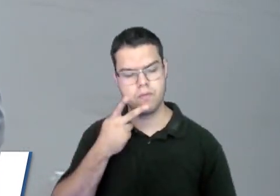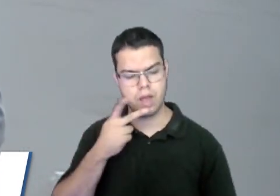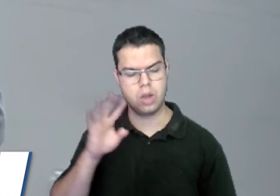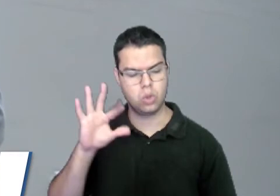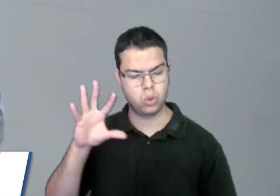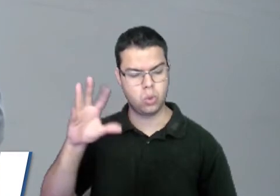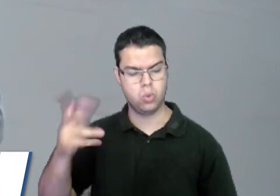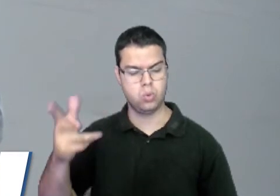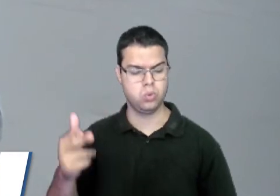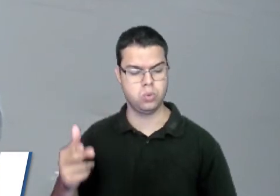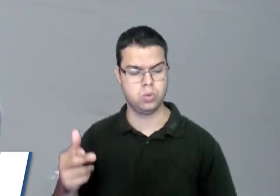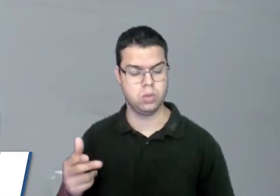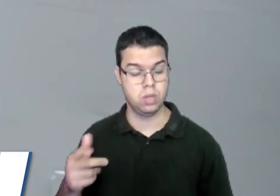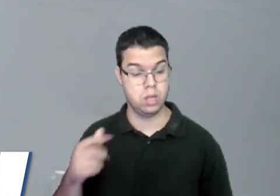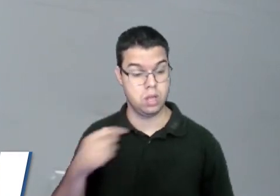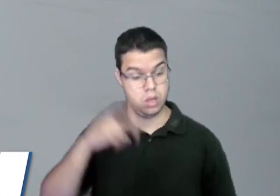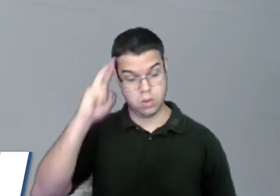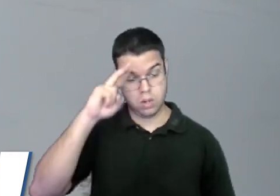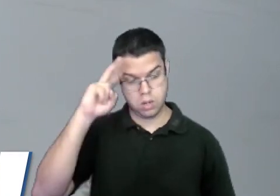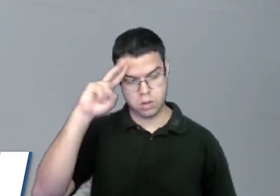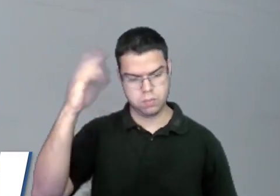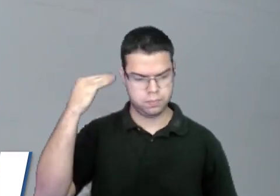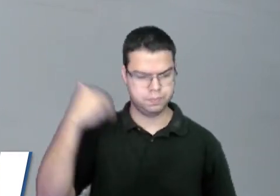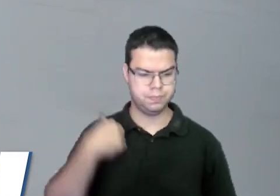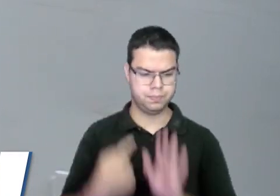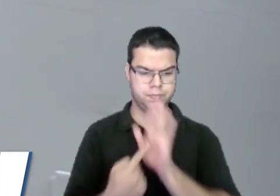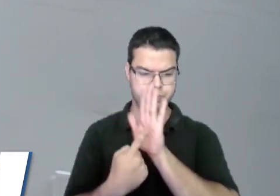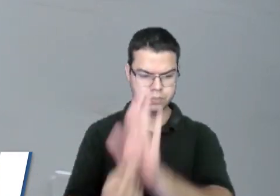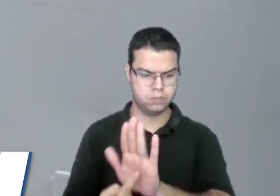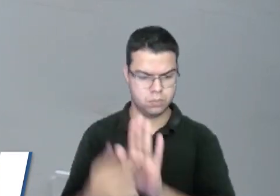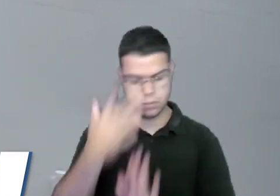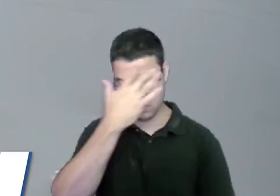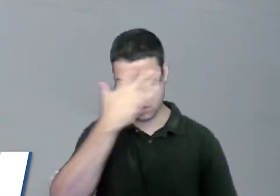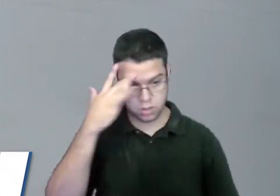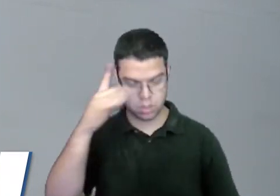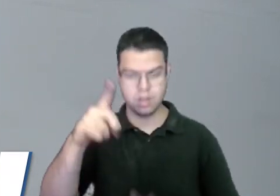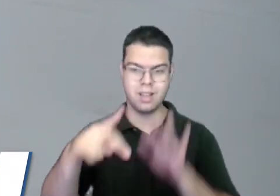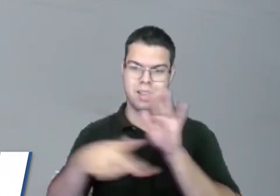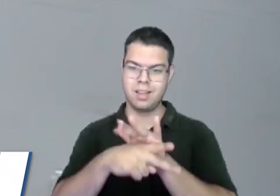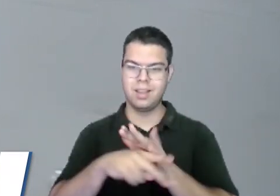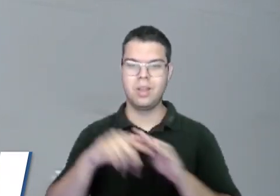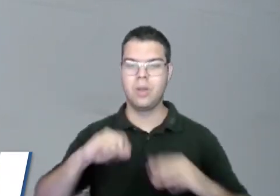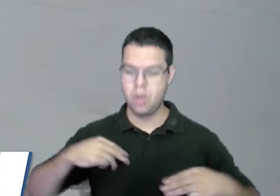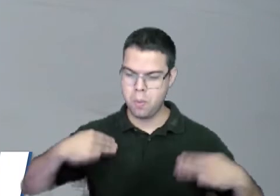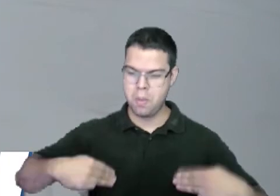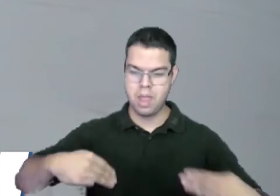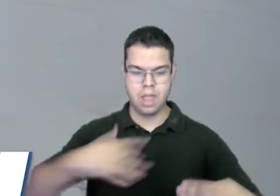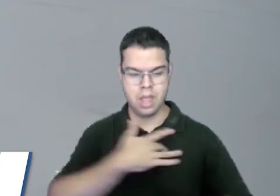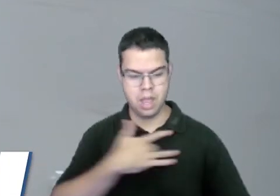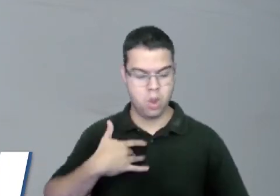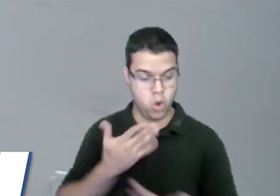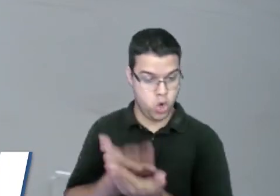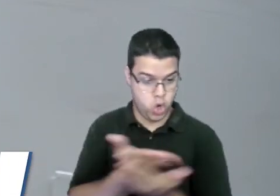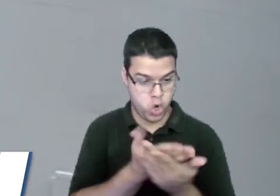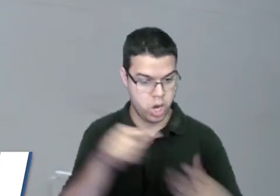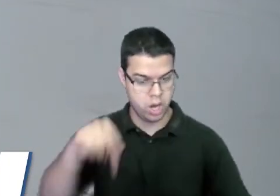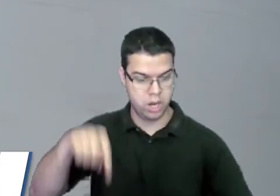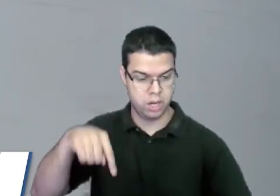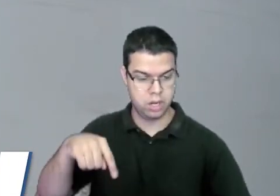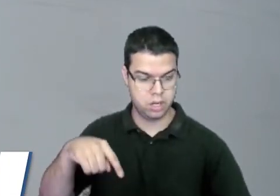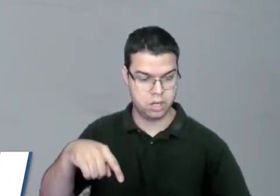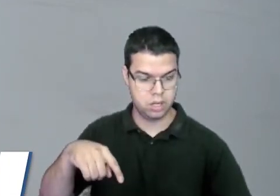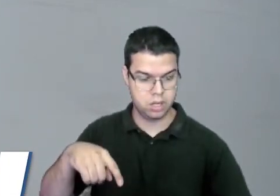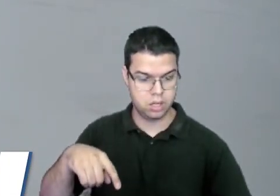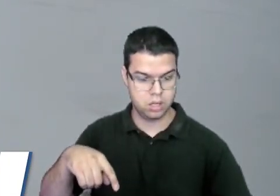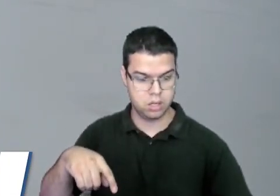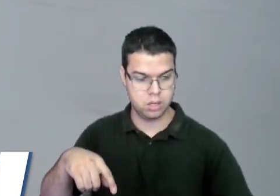Eu lembro uma vez que eu trouxe um pessoal do Ministério da Saúde para fazer um estudo aqui, mas nós não tivemos êxito,